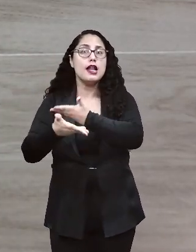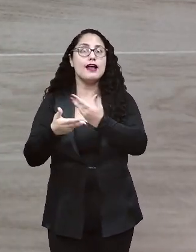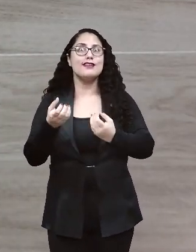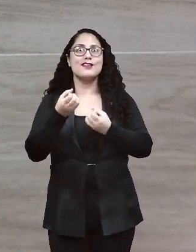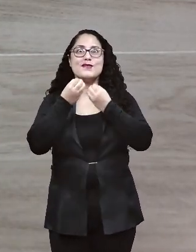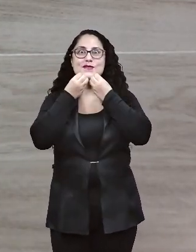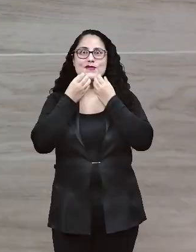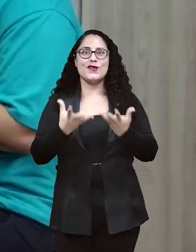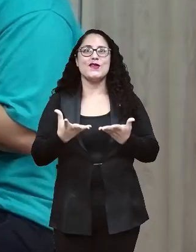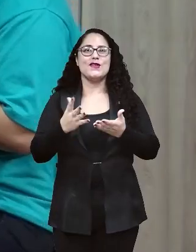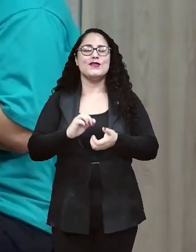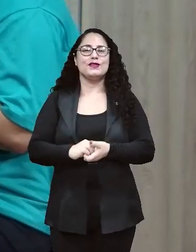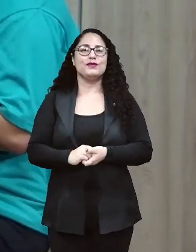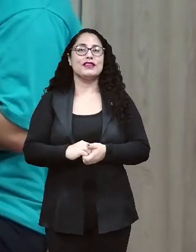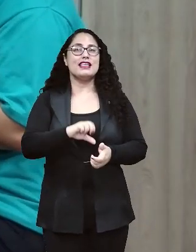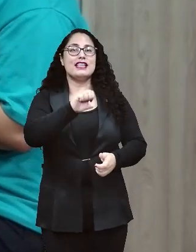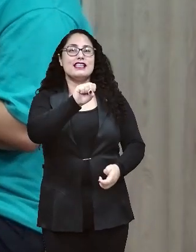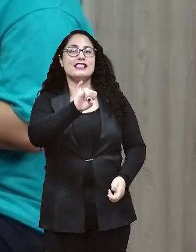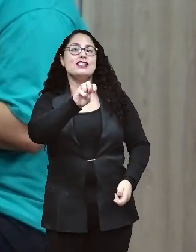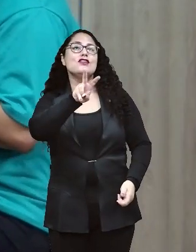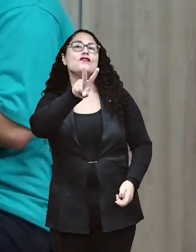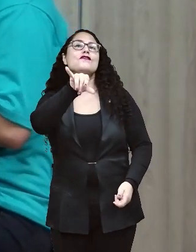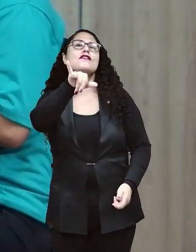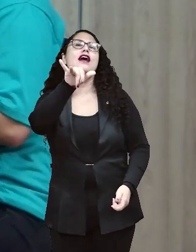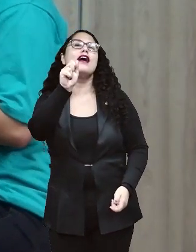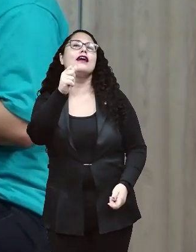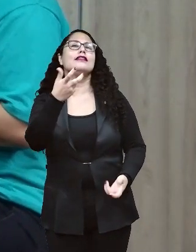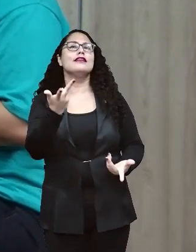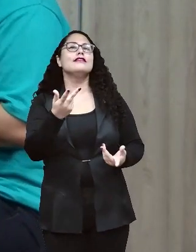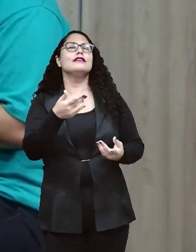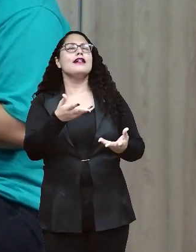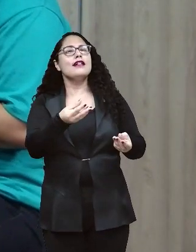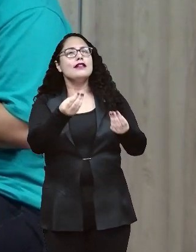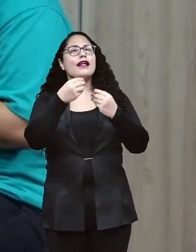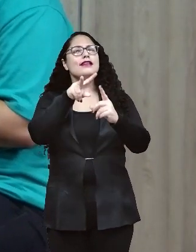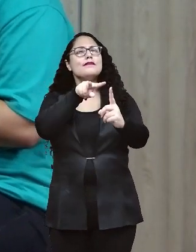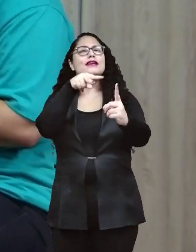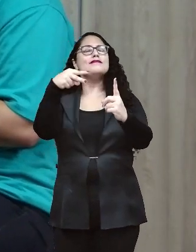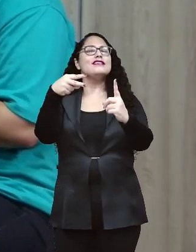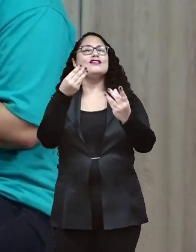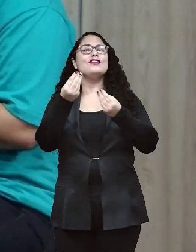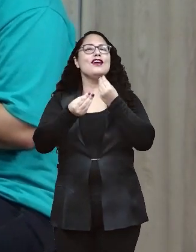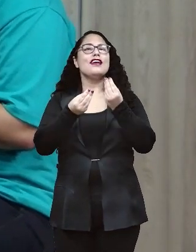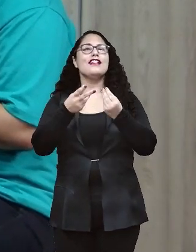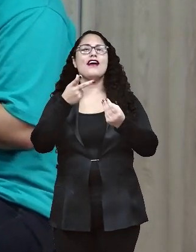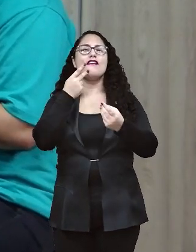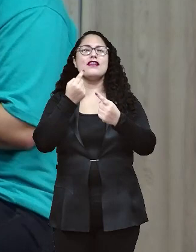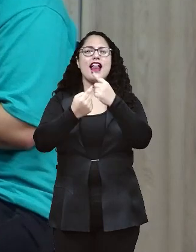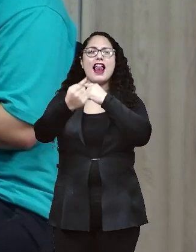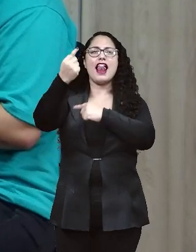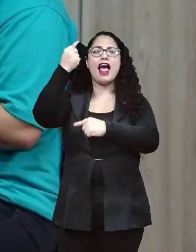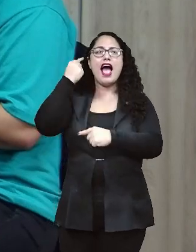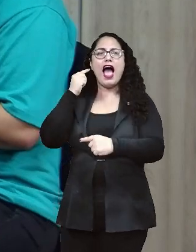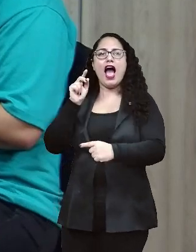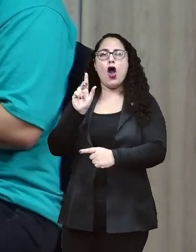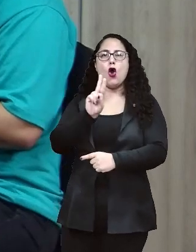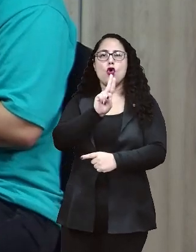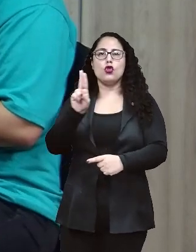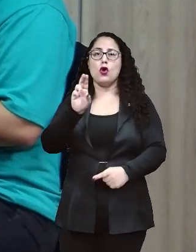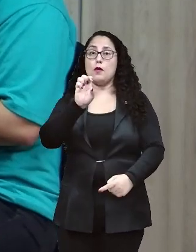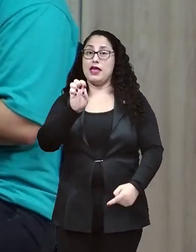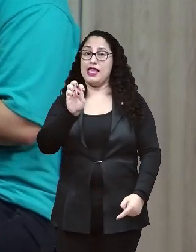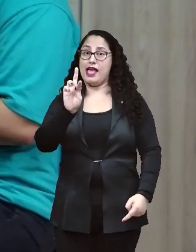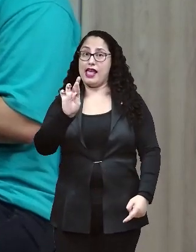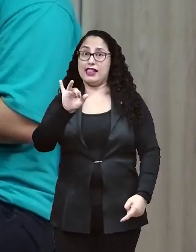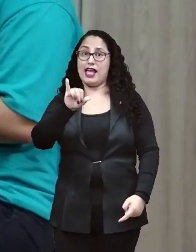bom. Silvana, traga aí a sua perspectiva. Só falando da origem, né? Que na verdade esse nome, né,